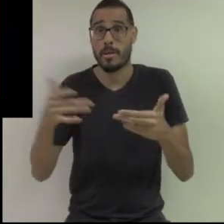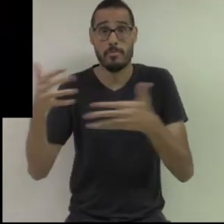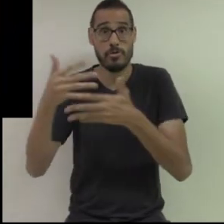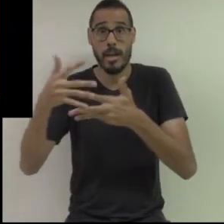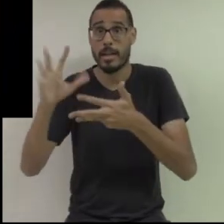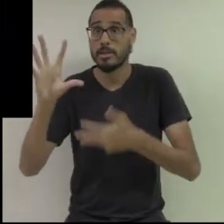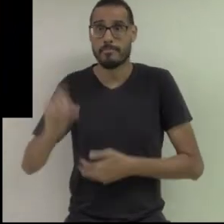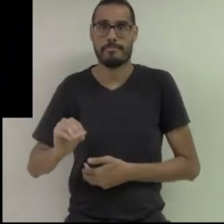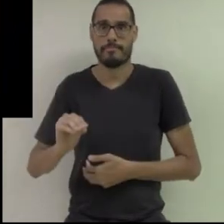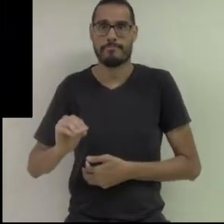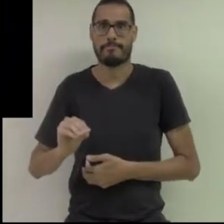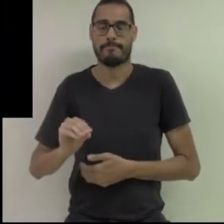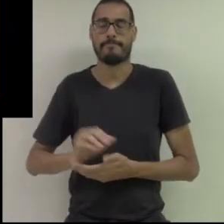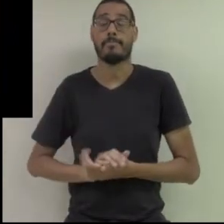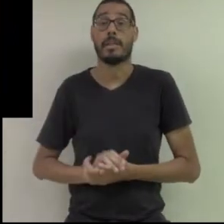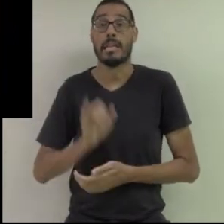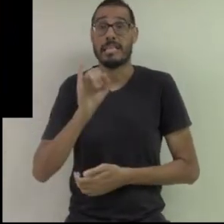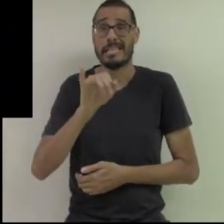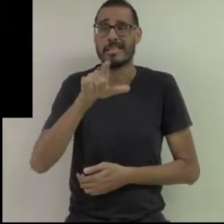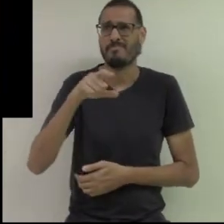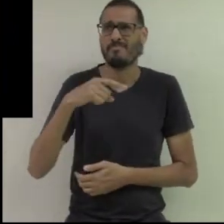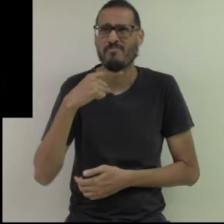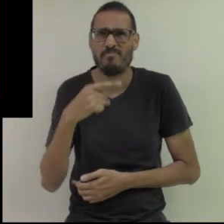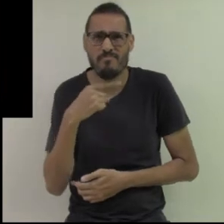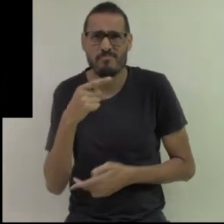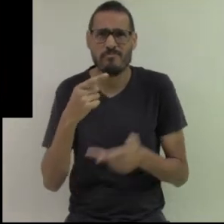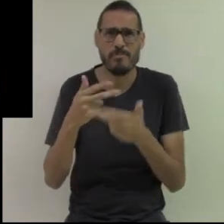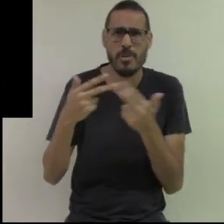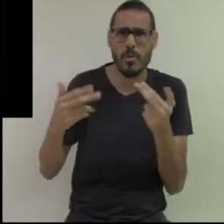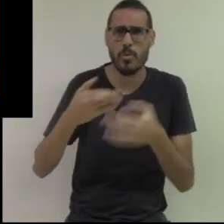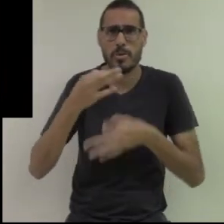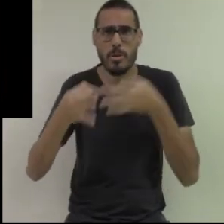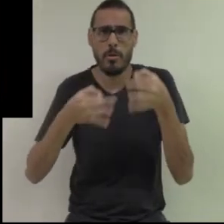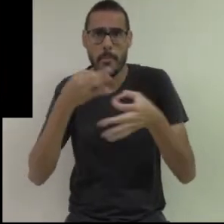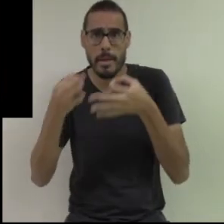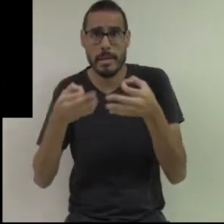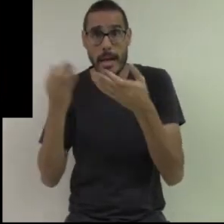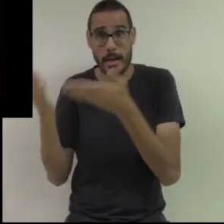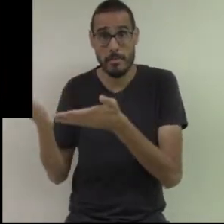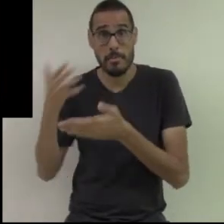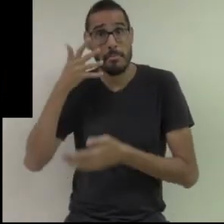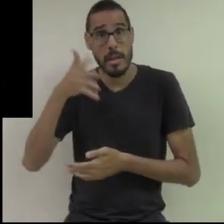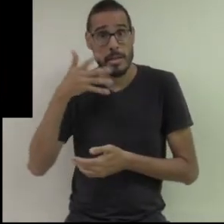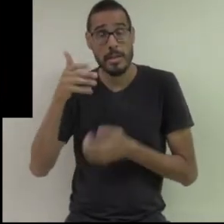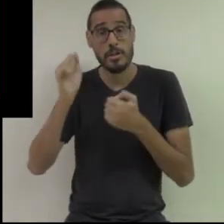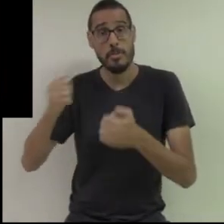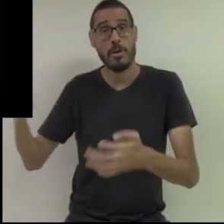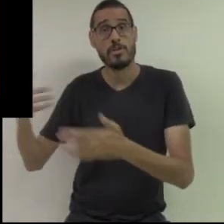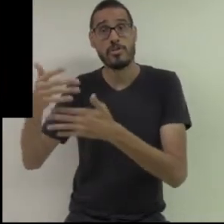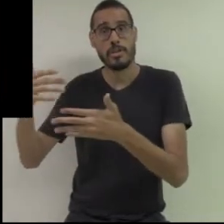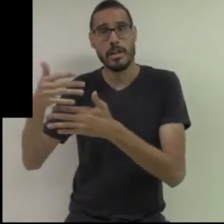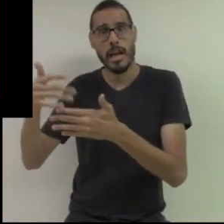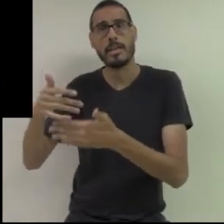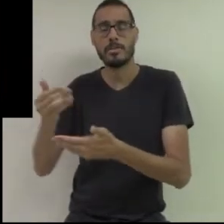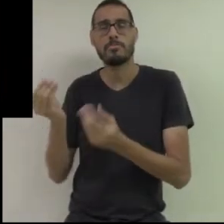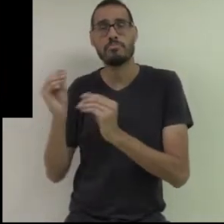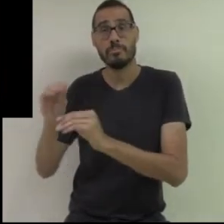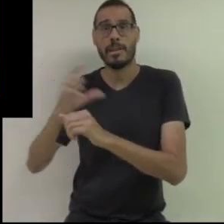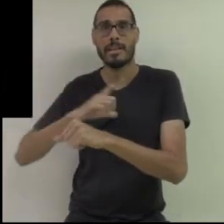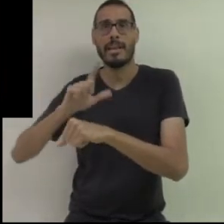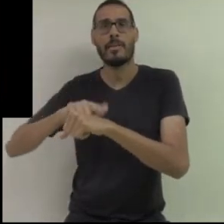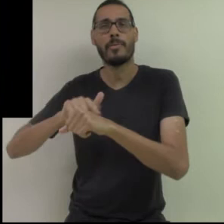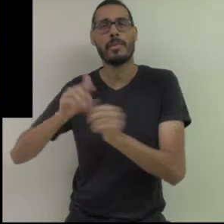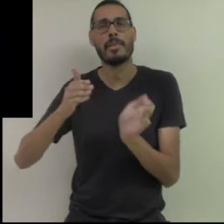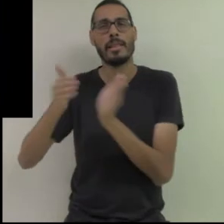do chat e das perguntas. Caso você tenha alguma dúvida ou comentário para o palestrante, envie sua mensagem no chat, pois haverá um